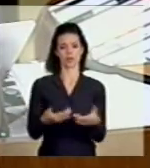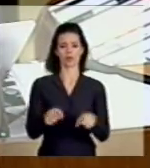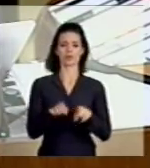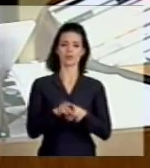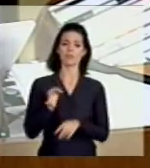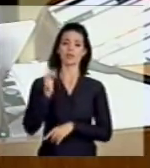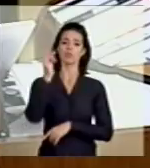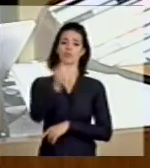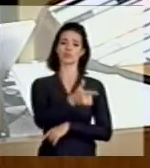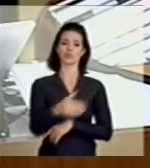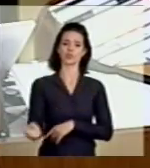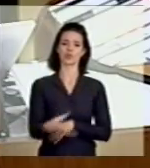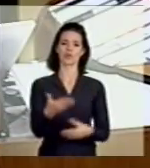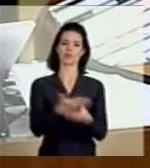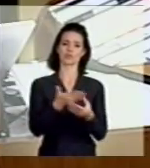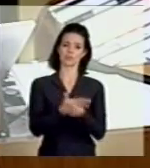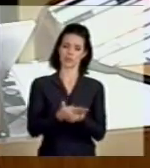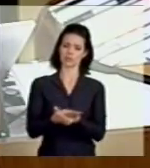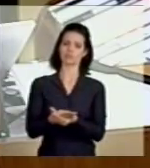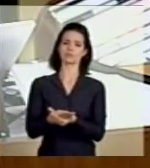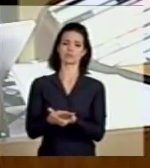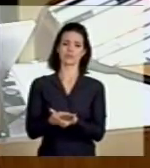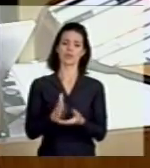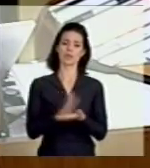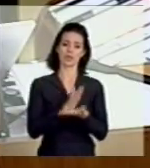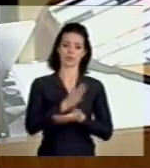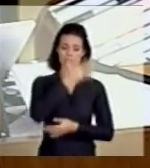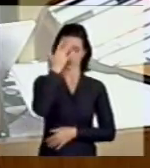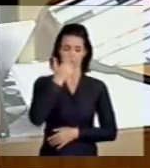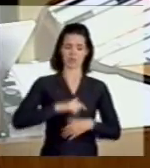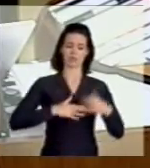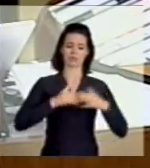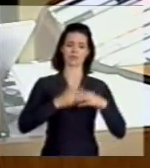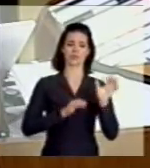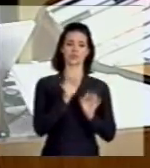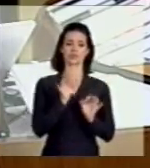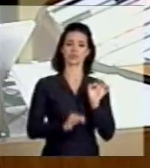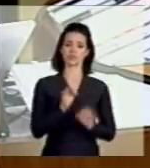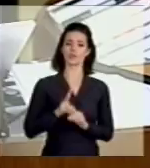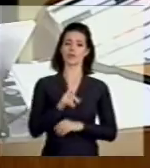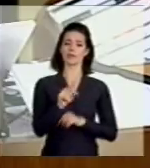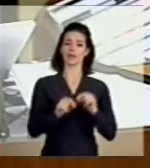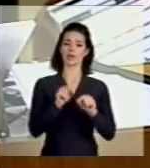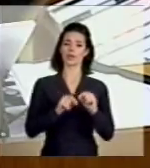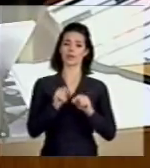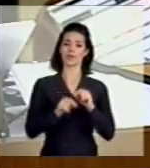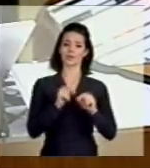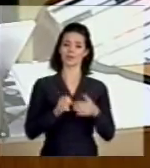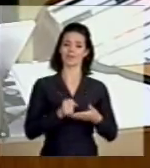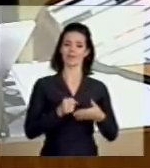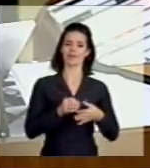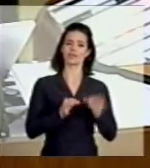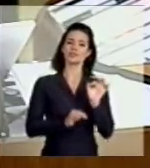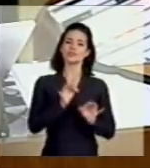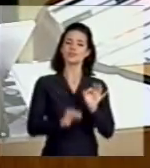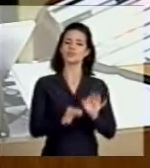apresentam e se apresentarão perante juízes que tomarão esta decisão como referência ao homologar acordos coletivos, bem